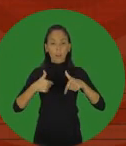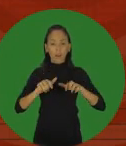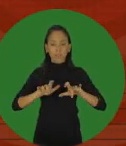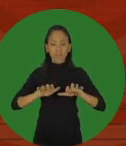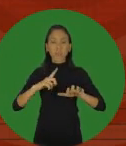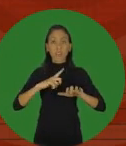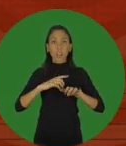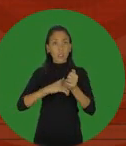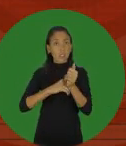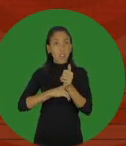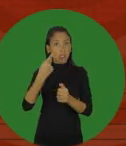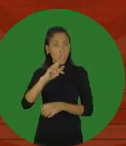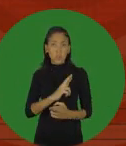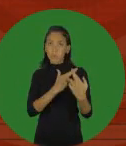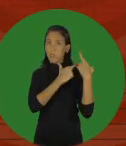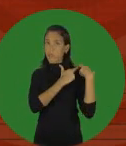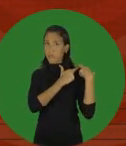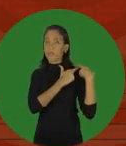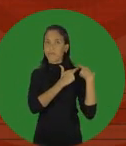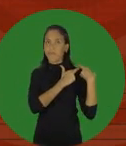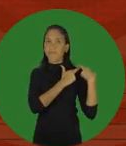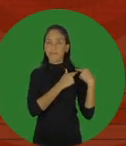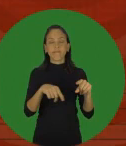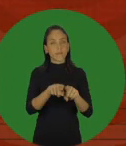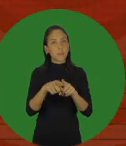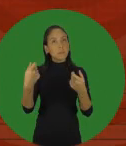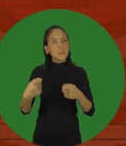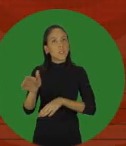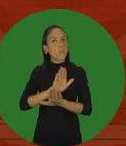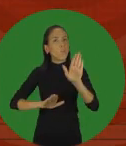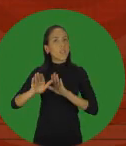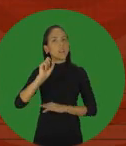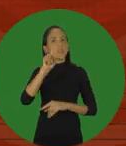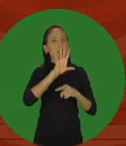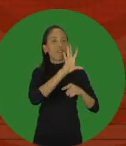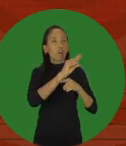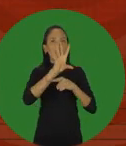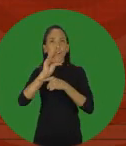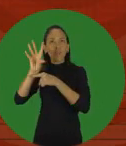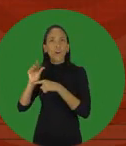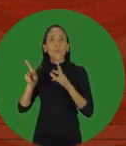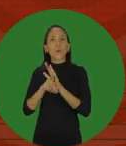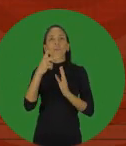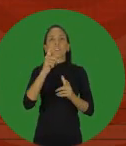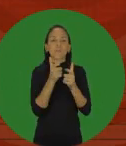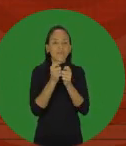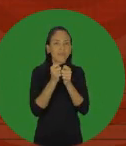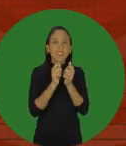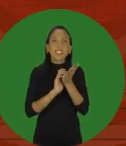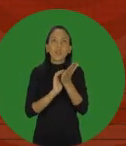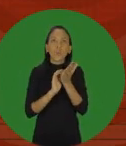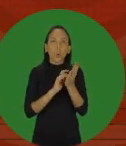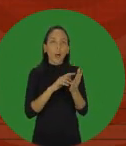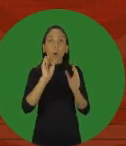seu login e senha. Também tenha sempre cuidado ao tirar fotos com seu celular e printar as telas